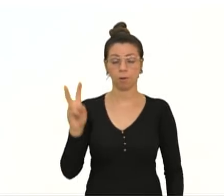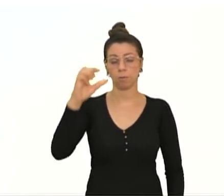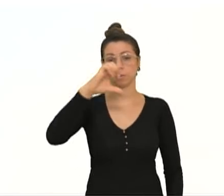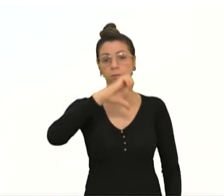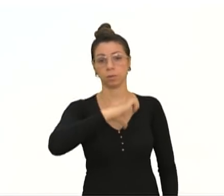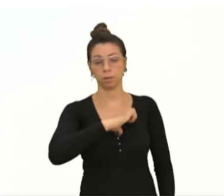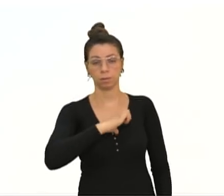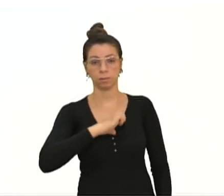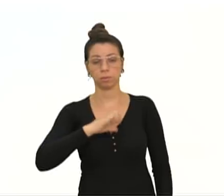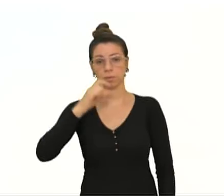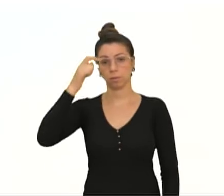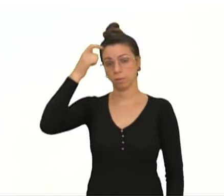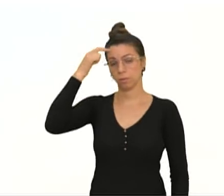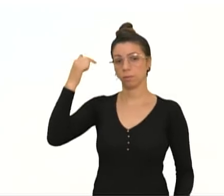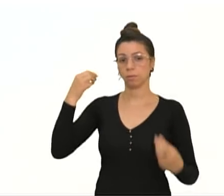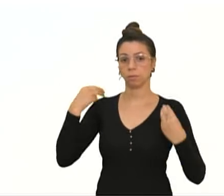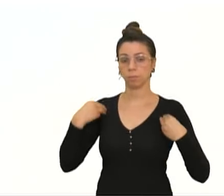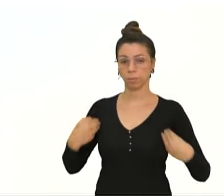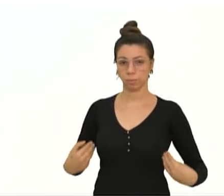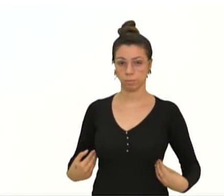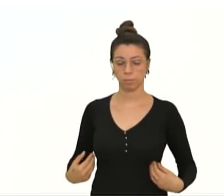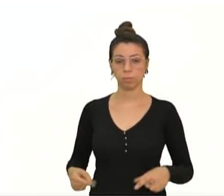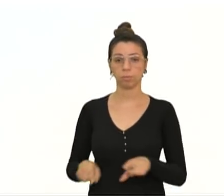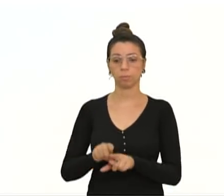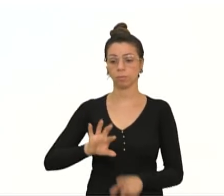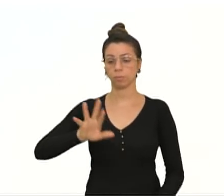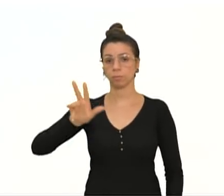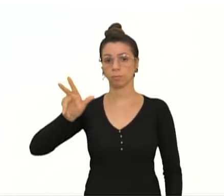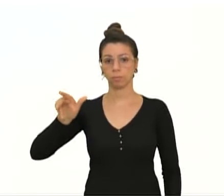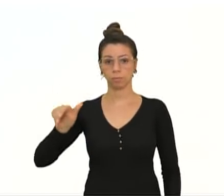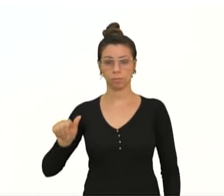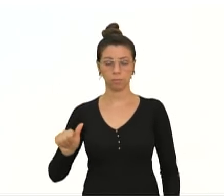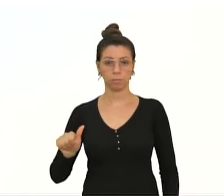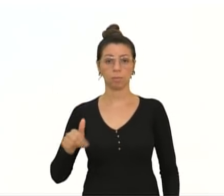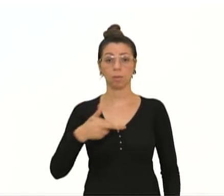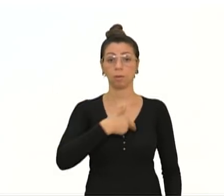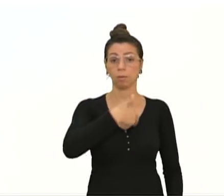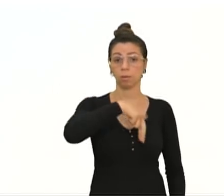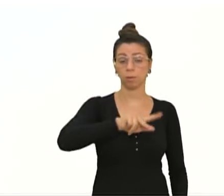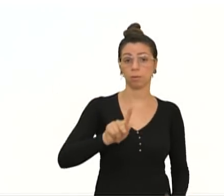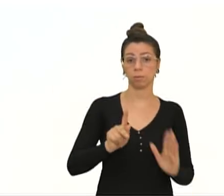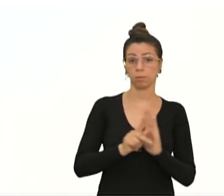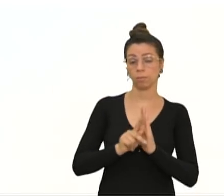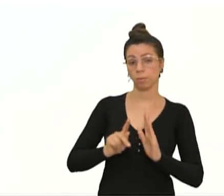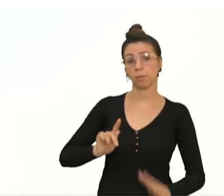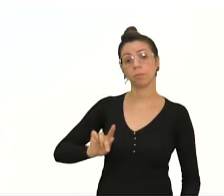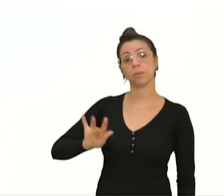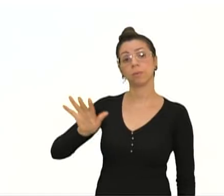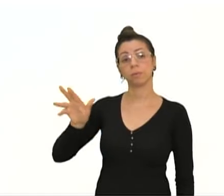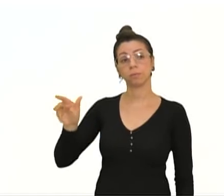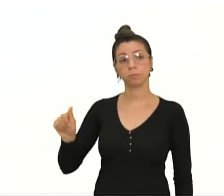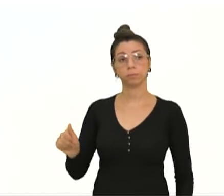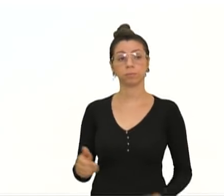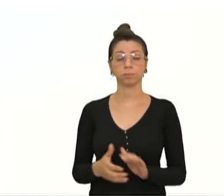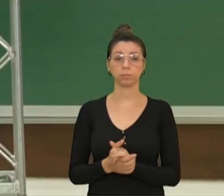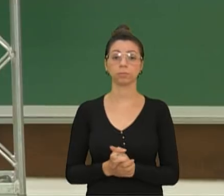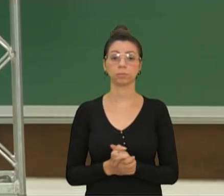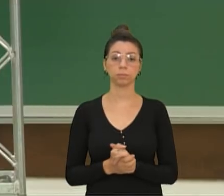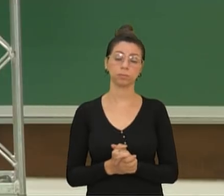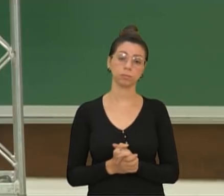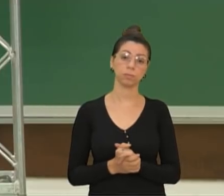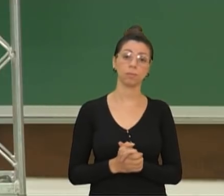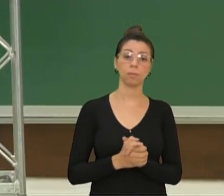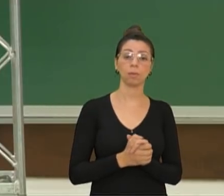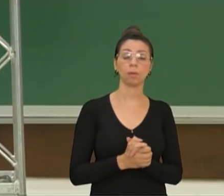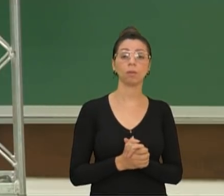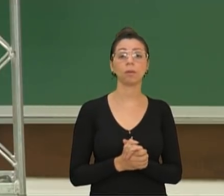e morais de matriz africana, existentes nas religiões nativas africanas, bem como nas religiões da matriz africana,